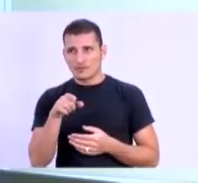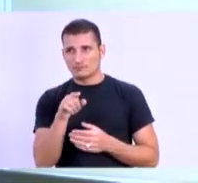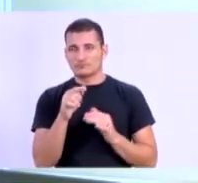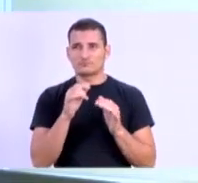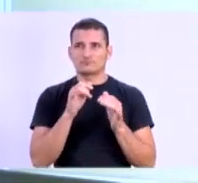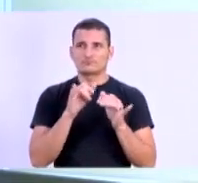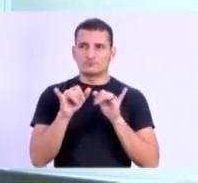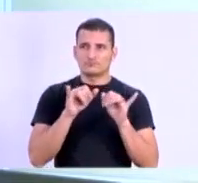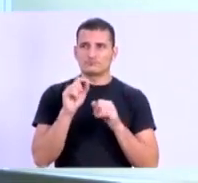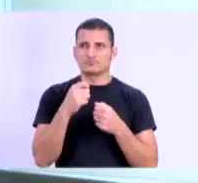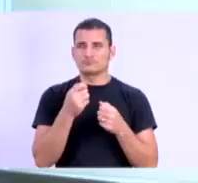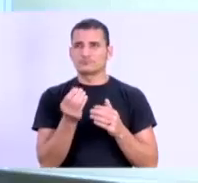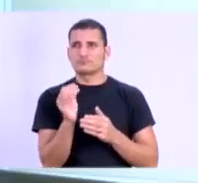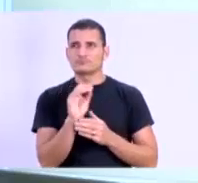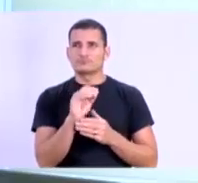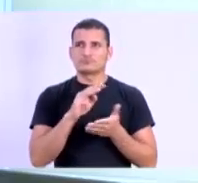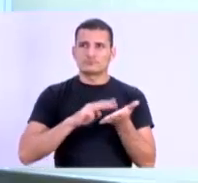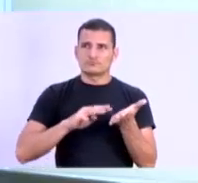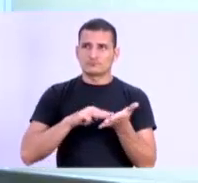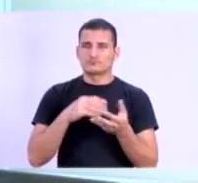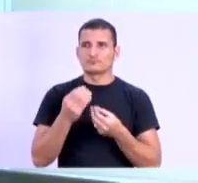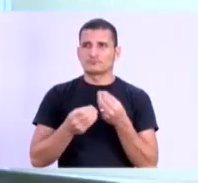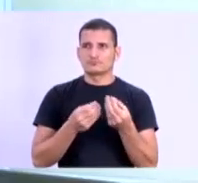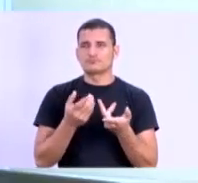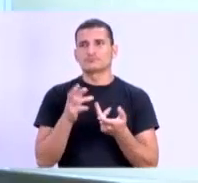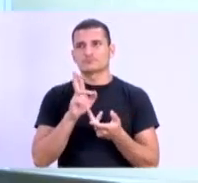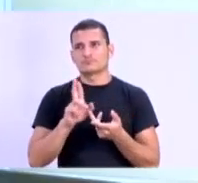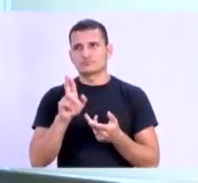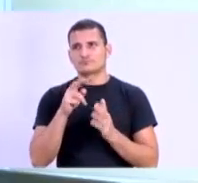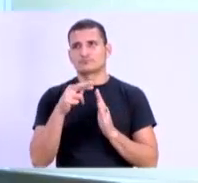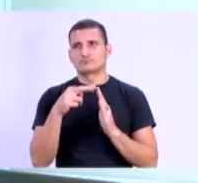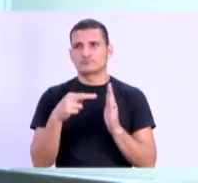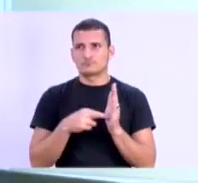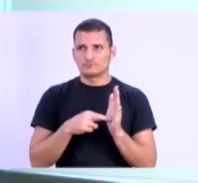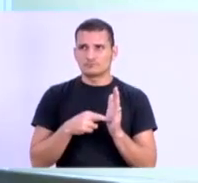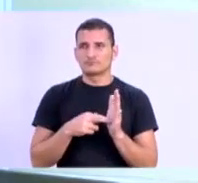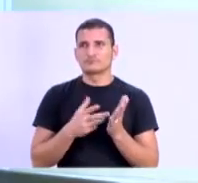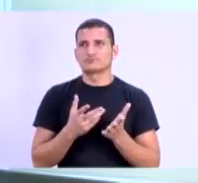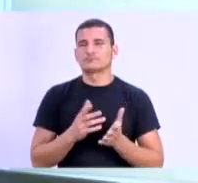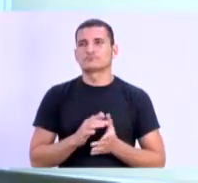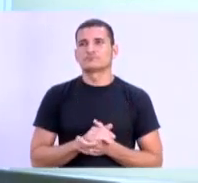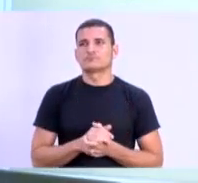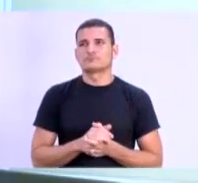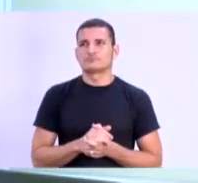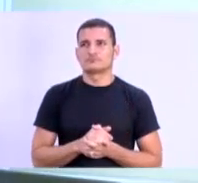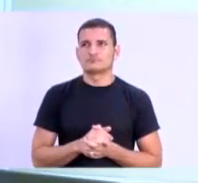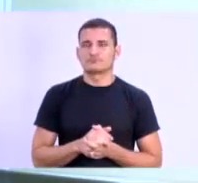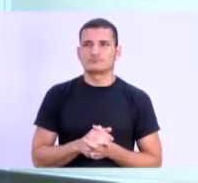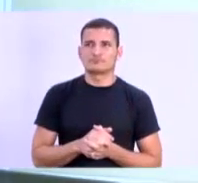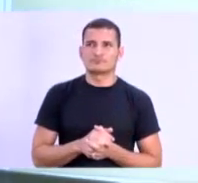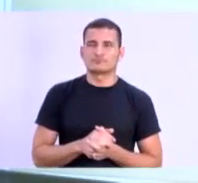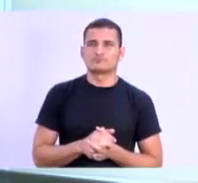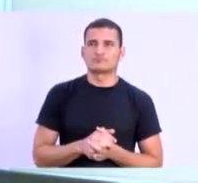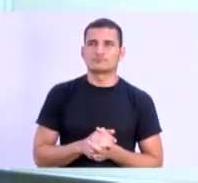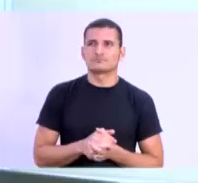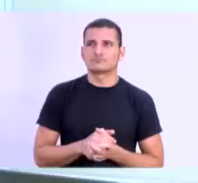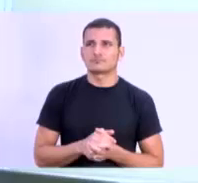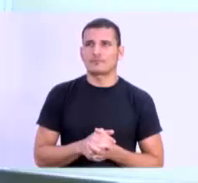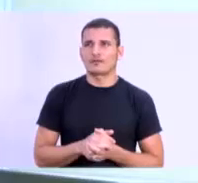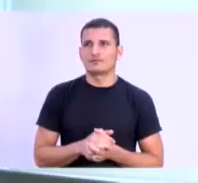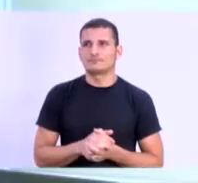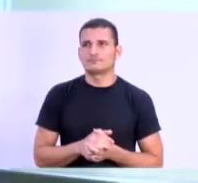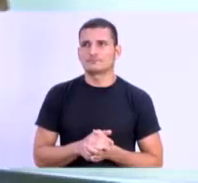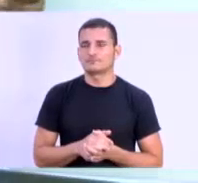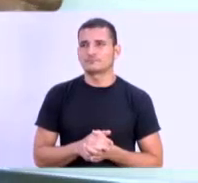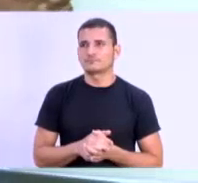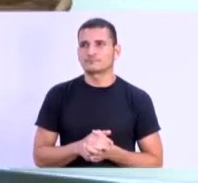ao método. E você passa de que maneira? Através de parâmetros / argumentos. A gente pode chamar tanto de parâmetros como argumentos. Depende da